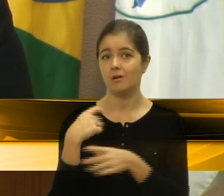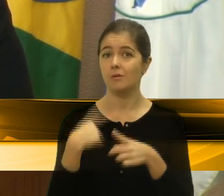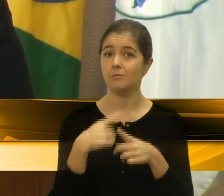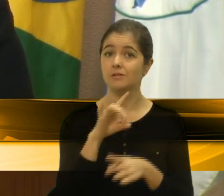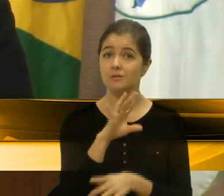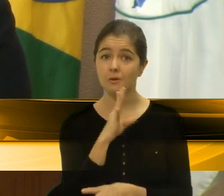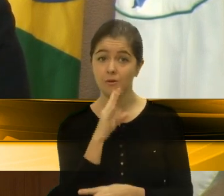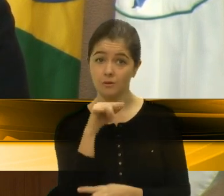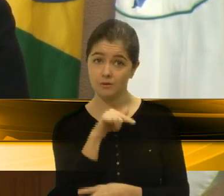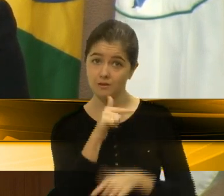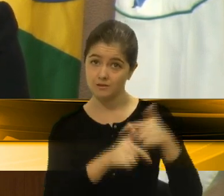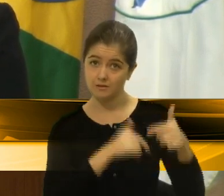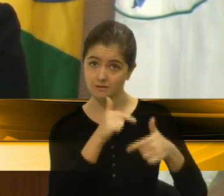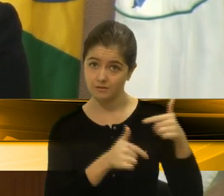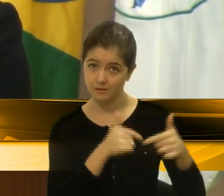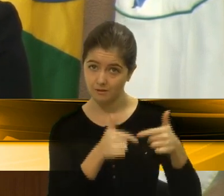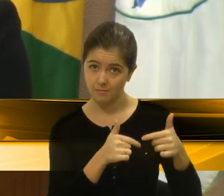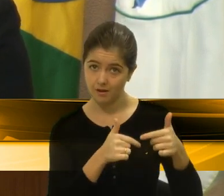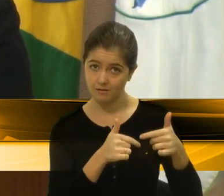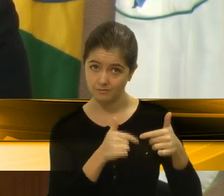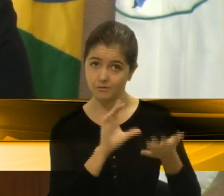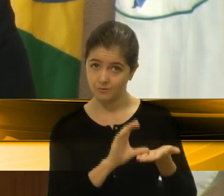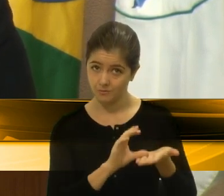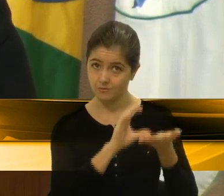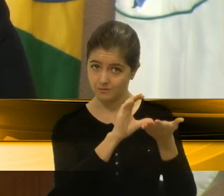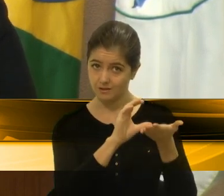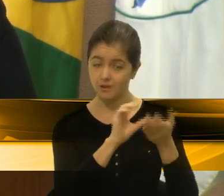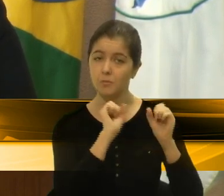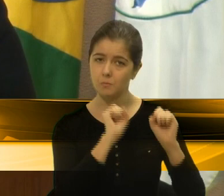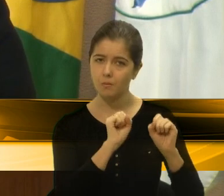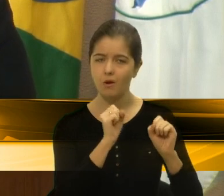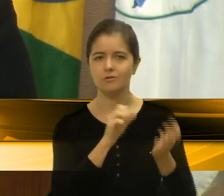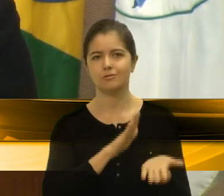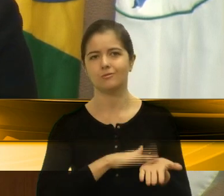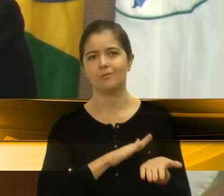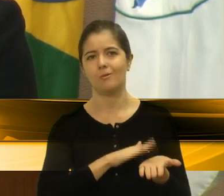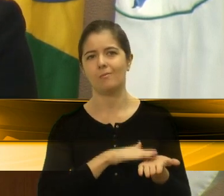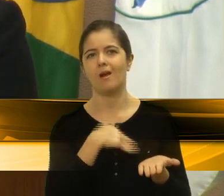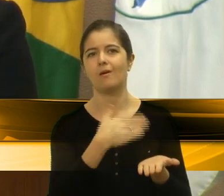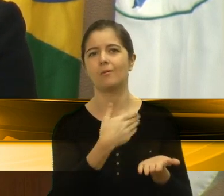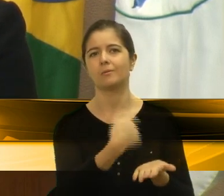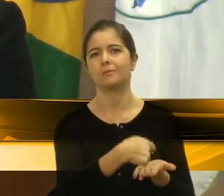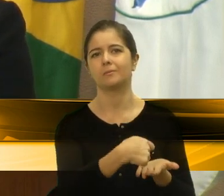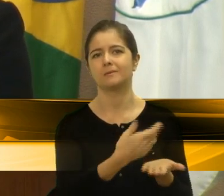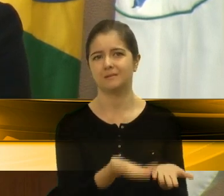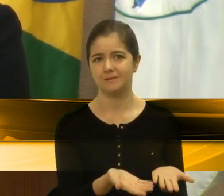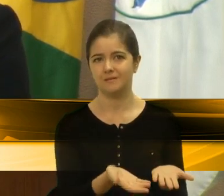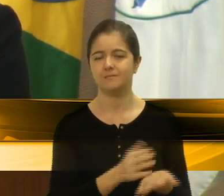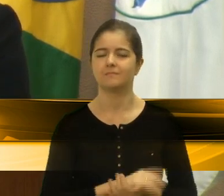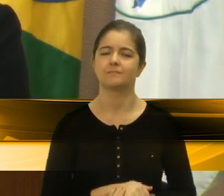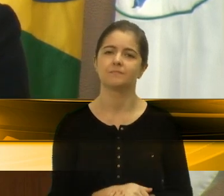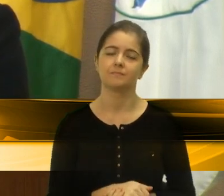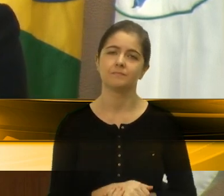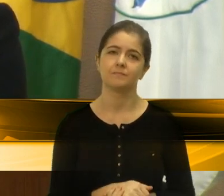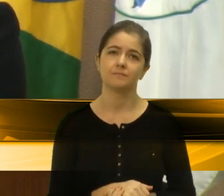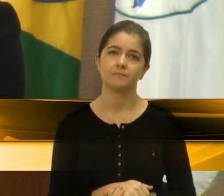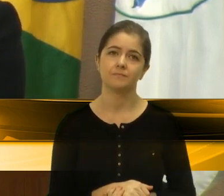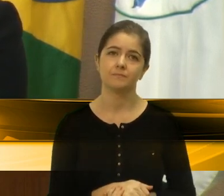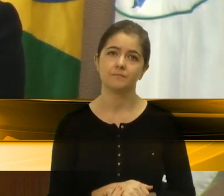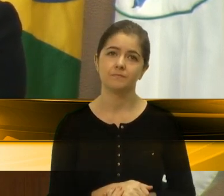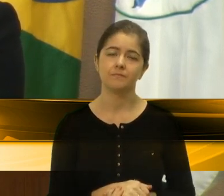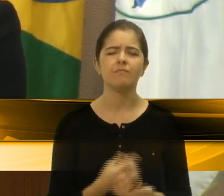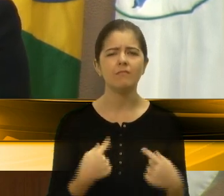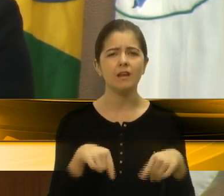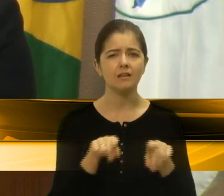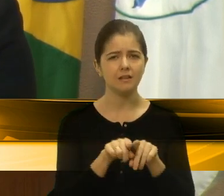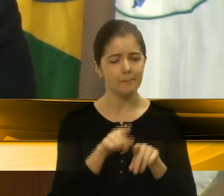conhecendo o trabalho dessas instituições é que a gente pode fazer as devidas cobranças quando necessárias, né? E, além disso, a gente